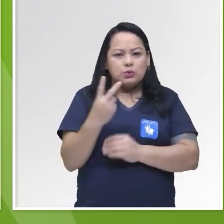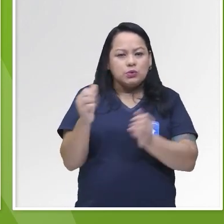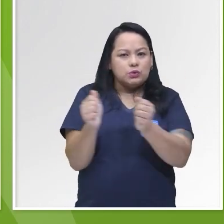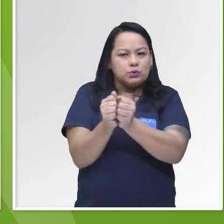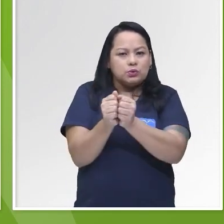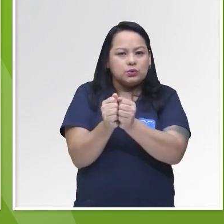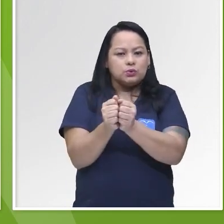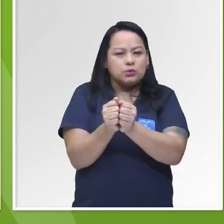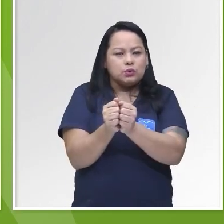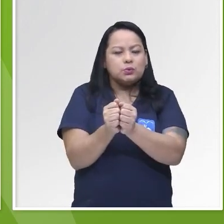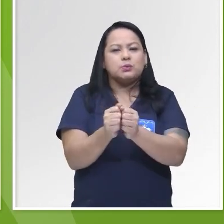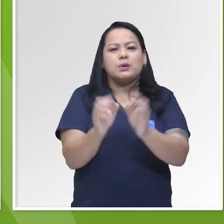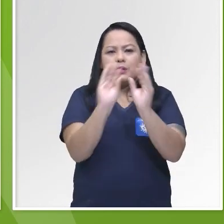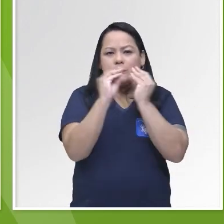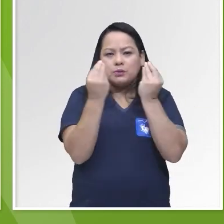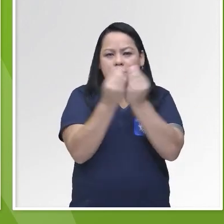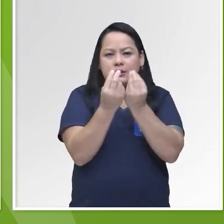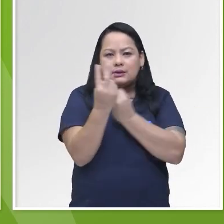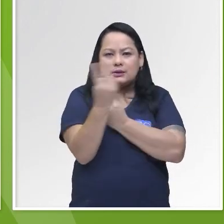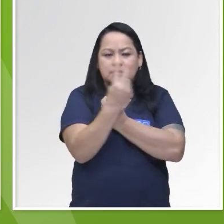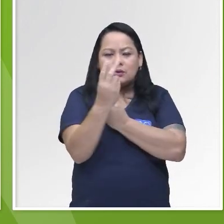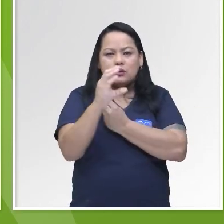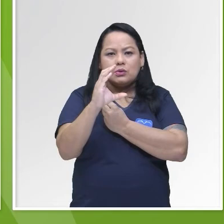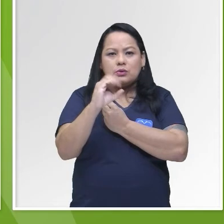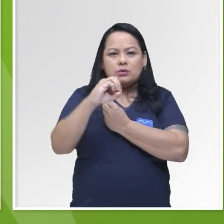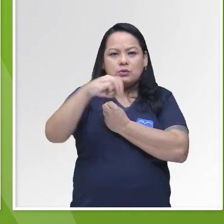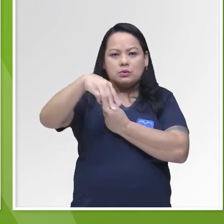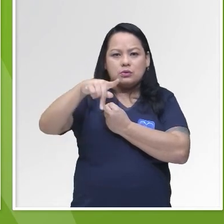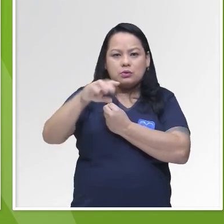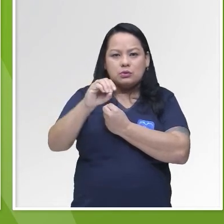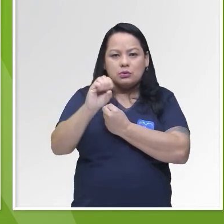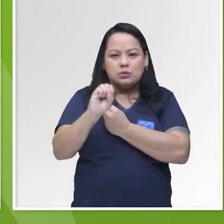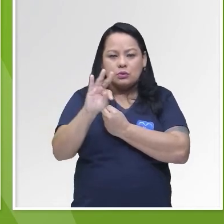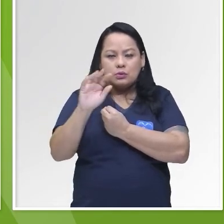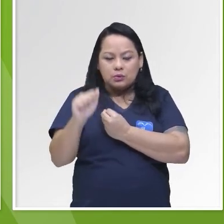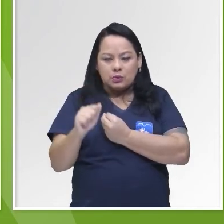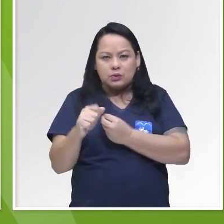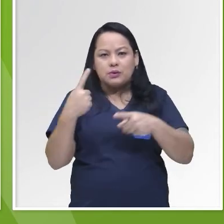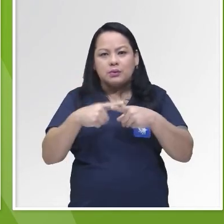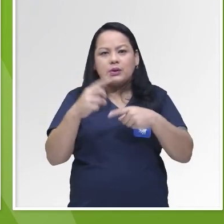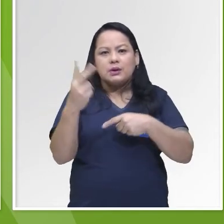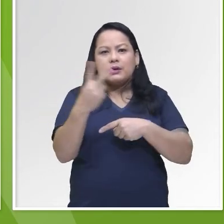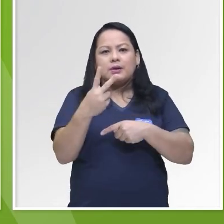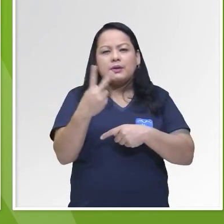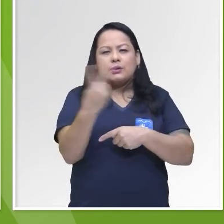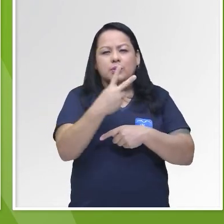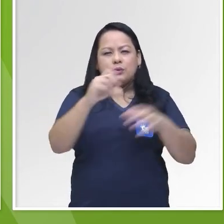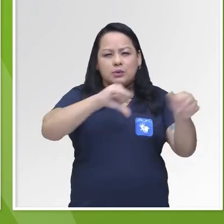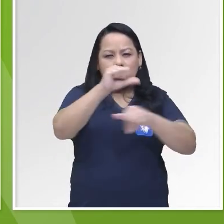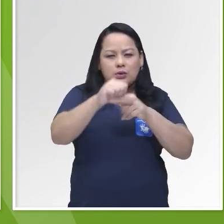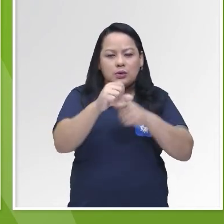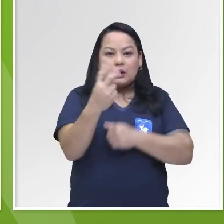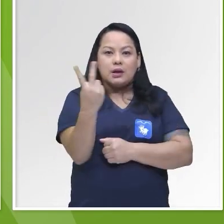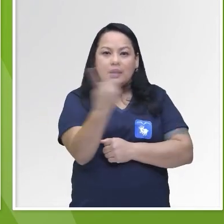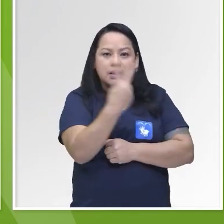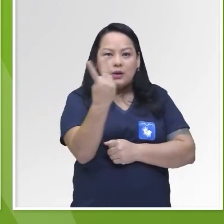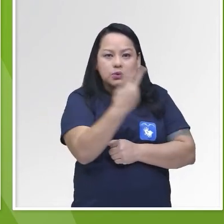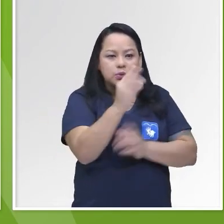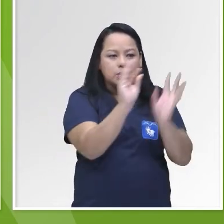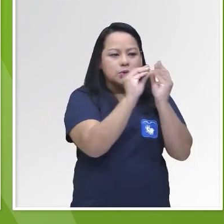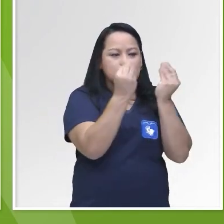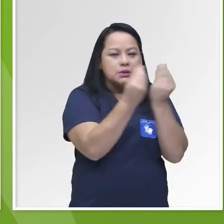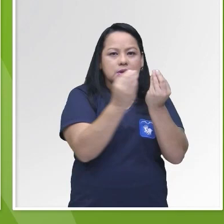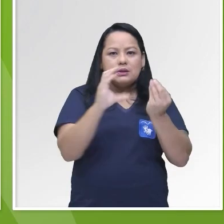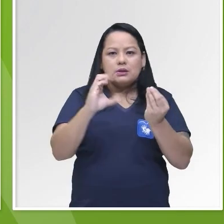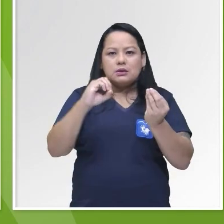substância composta. Para ser dupla troca, eu tenho que ter duas substâncias compostas, correto? Tá?